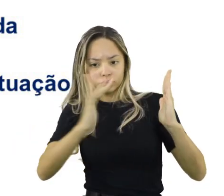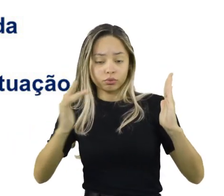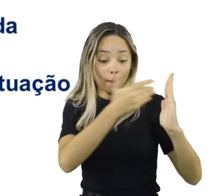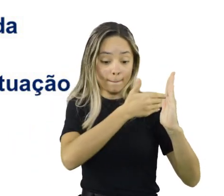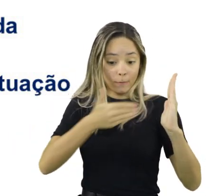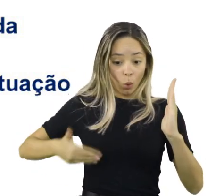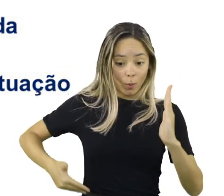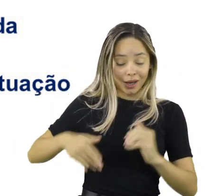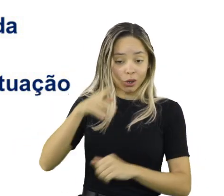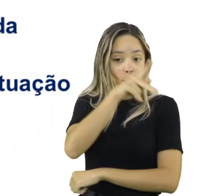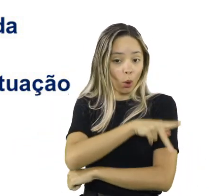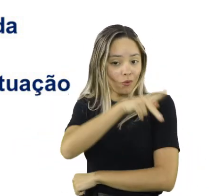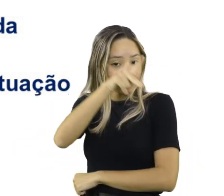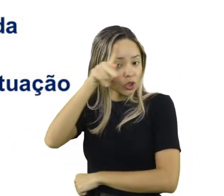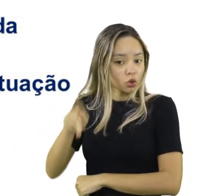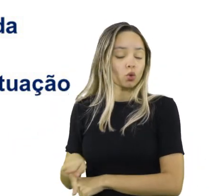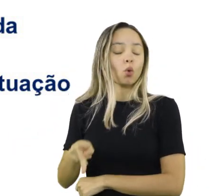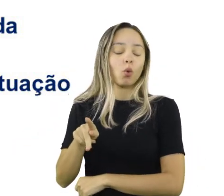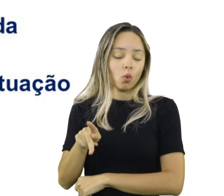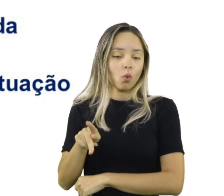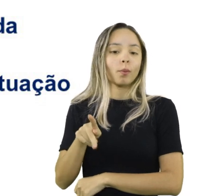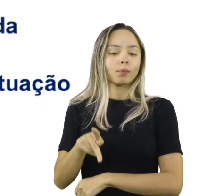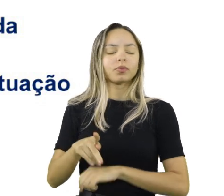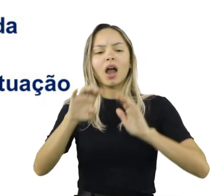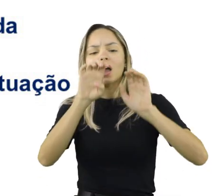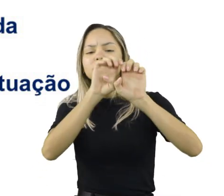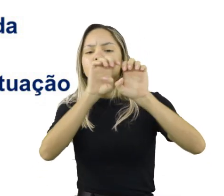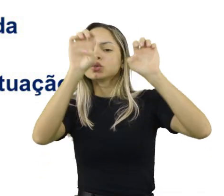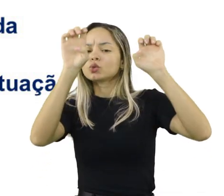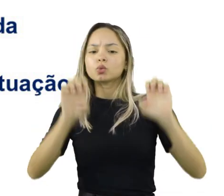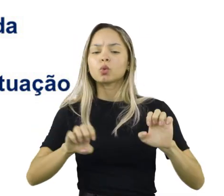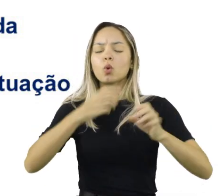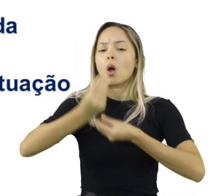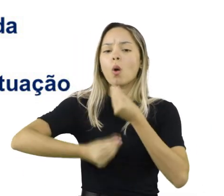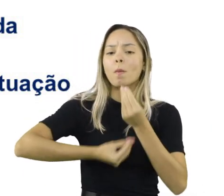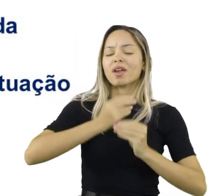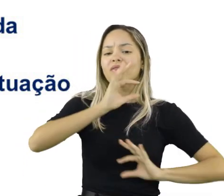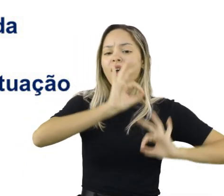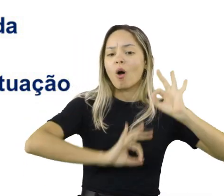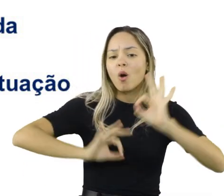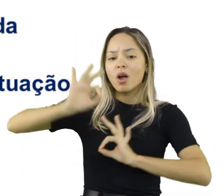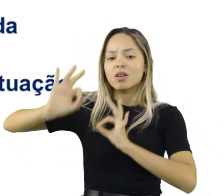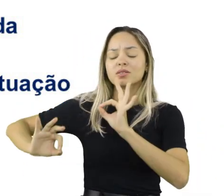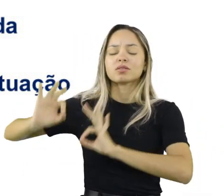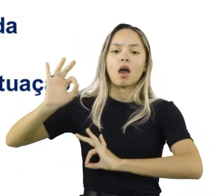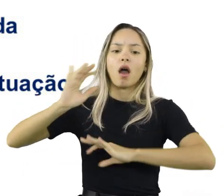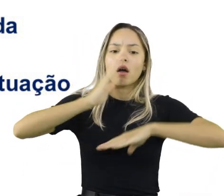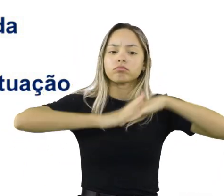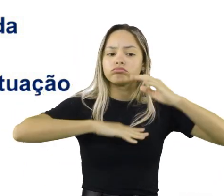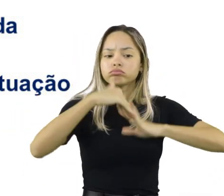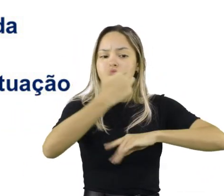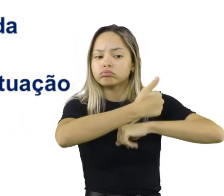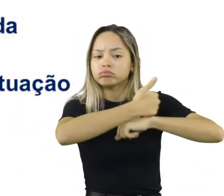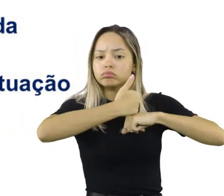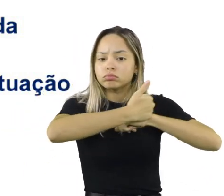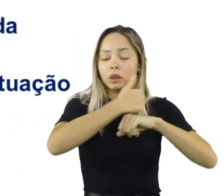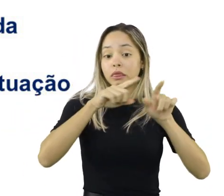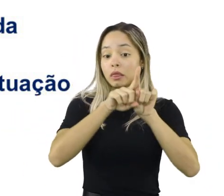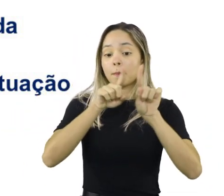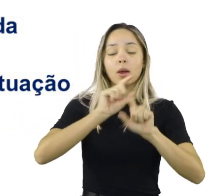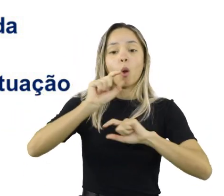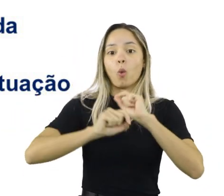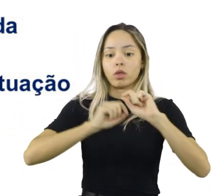do docente, a estrutura, como é que vai se organizar a carreira, como é que essa relação